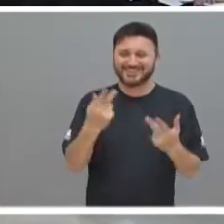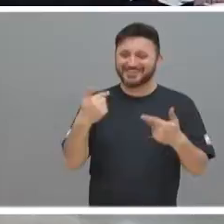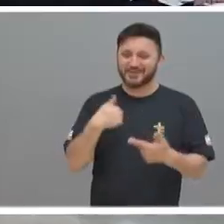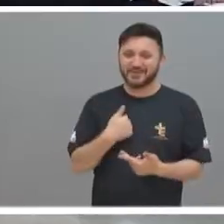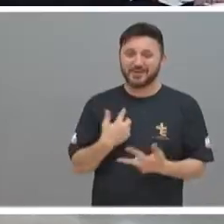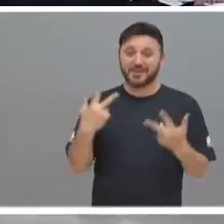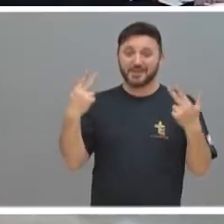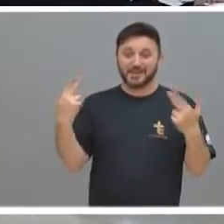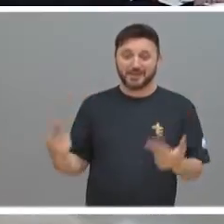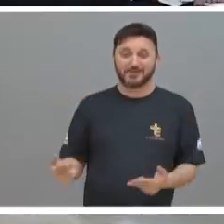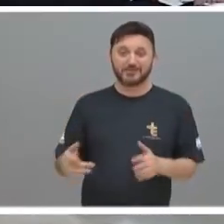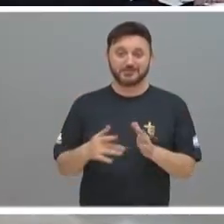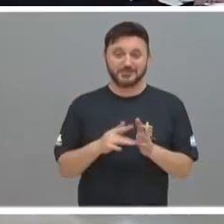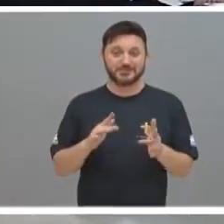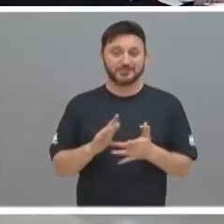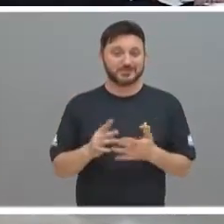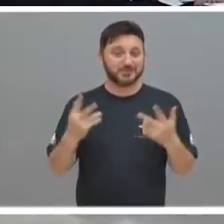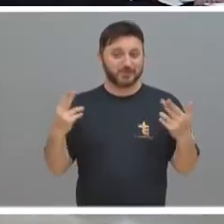como nosso Senhor.